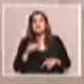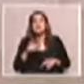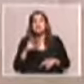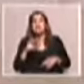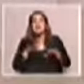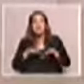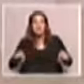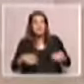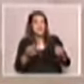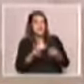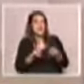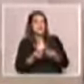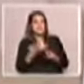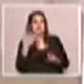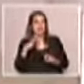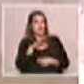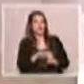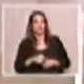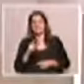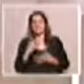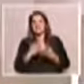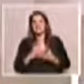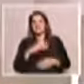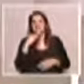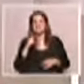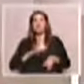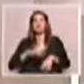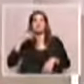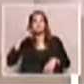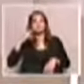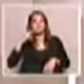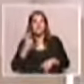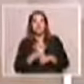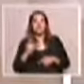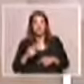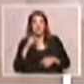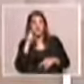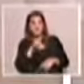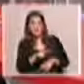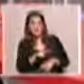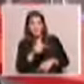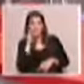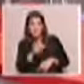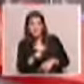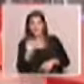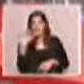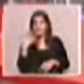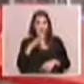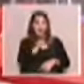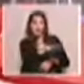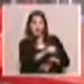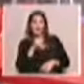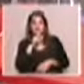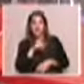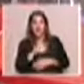não estar ao alcance da mão. Há uns estrugidos com reboçados. É o que está à frente e ao alcance da mão vista, e à vista, né? E depois ao alcance da